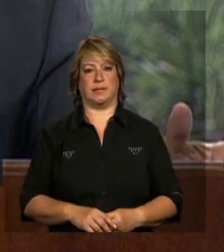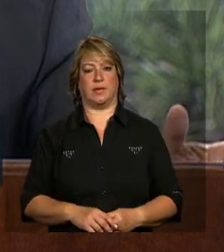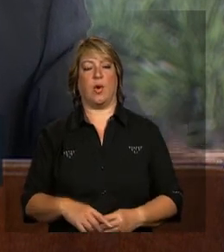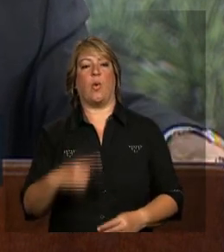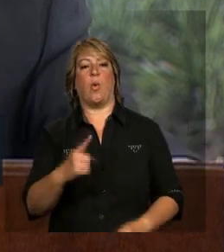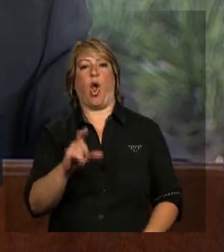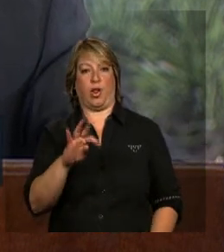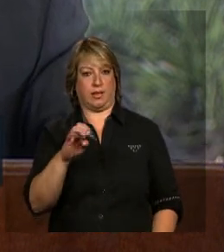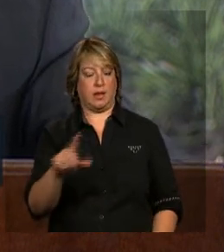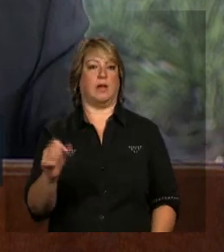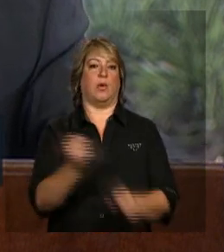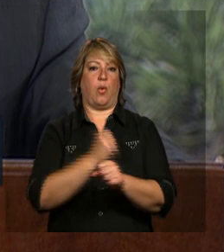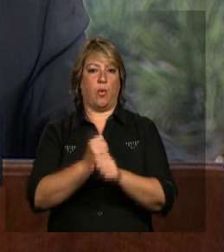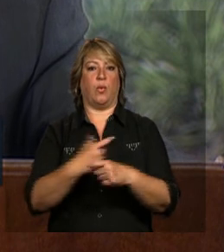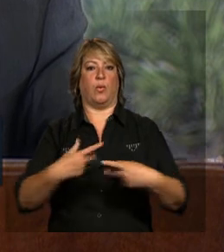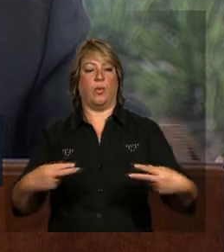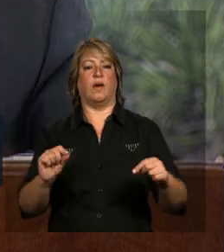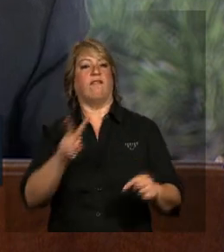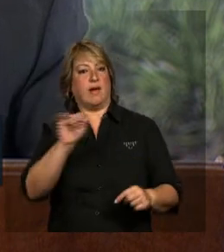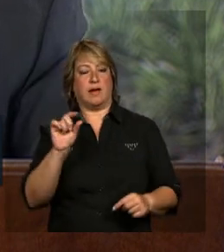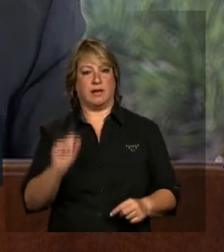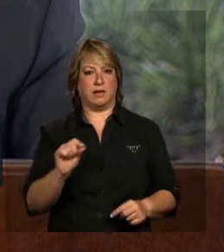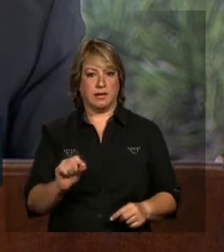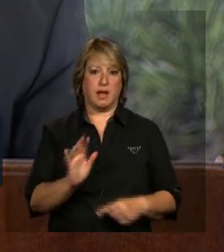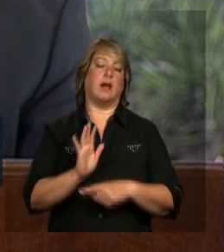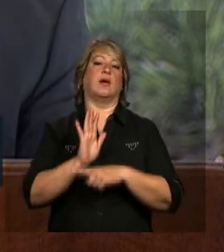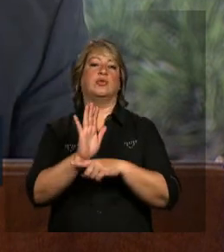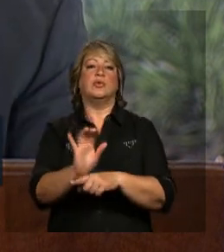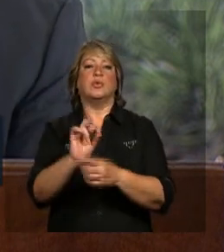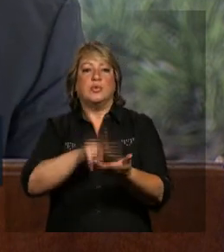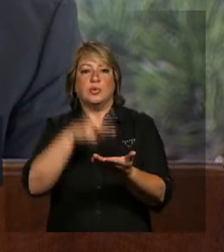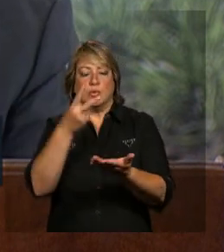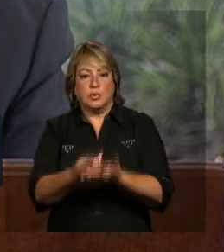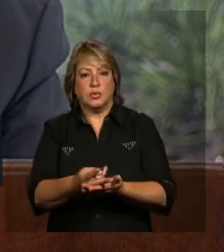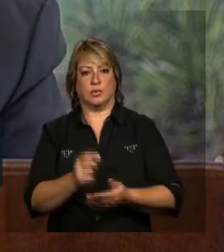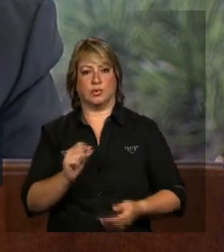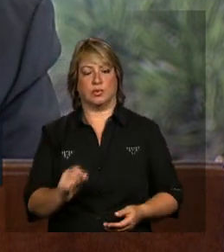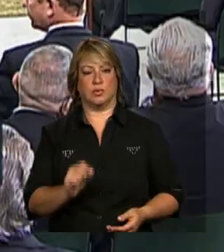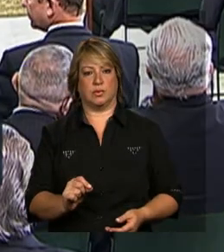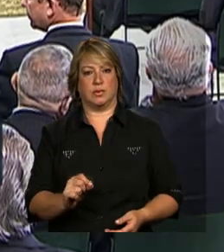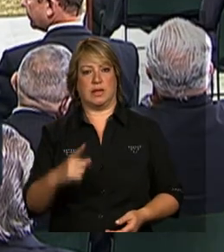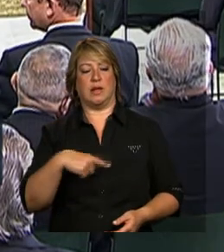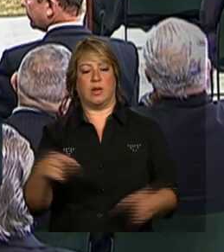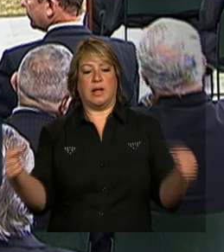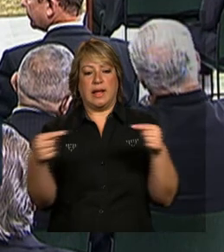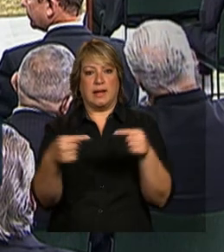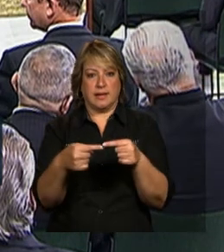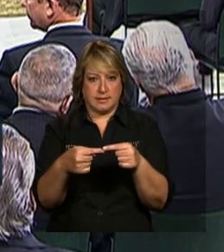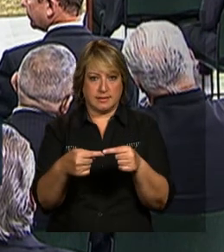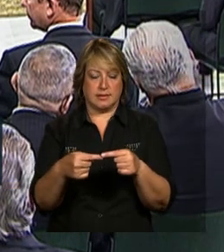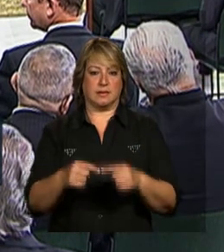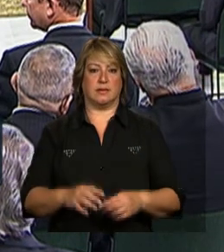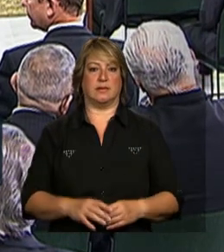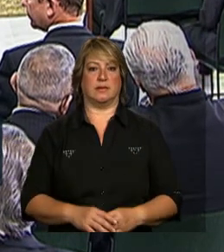é um lote de concessões que vai promover a duplicação seja na sua ligação com